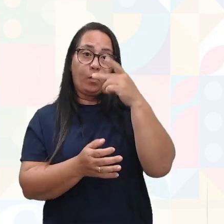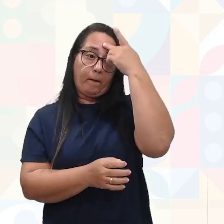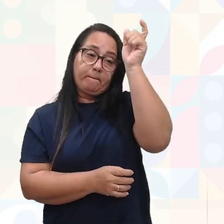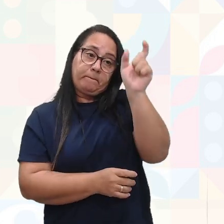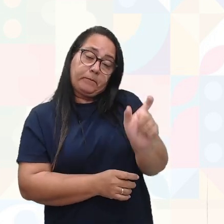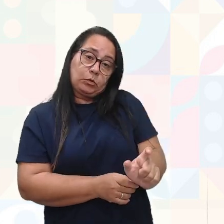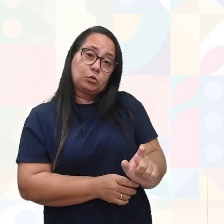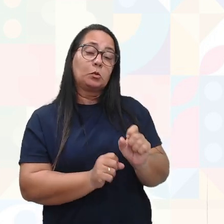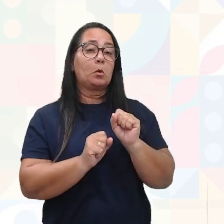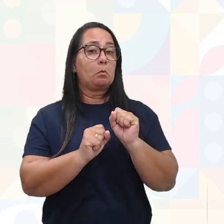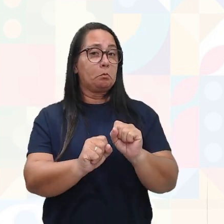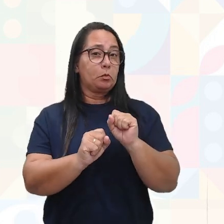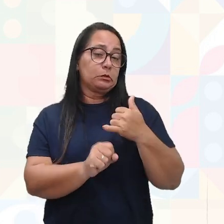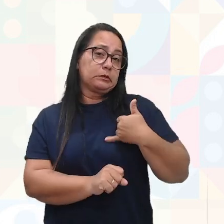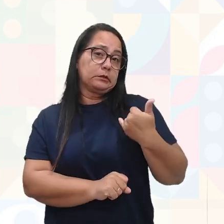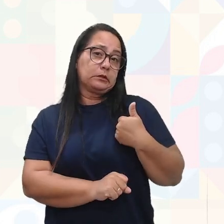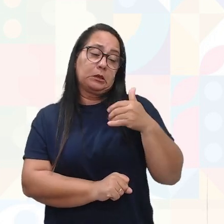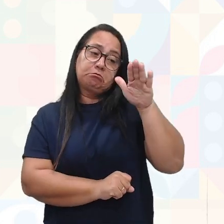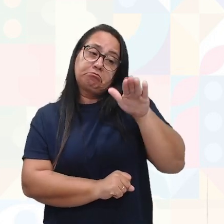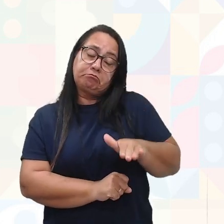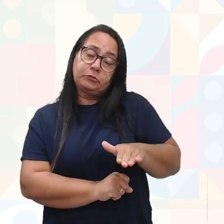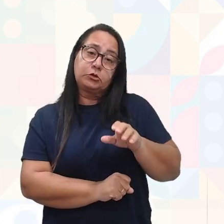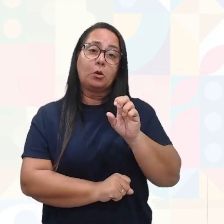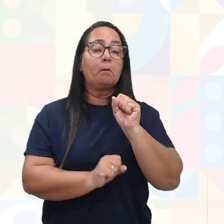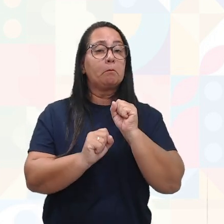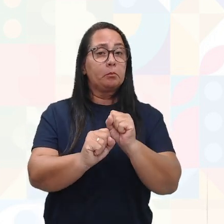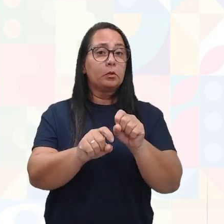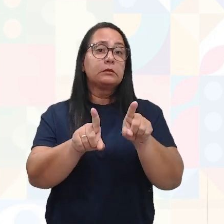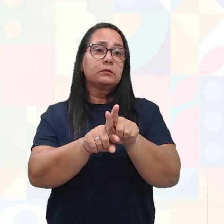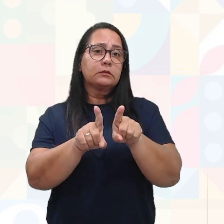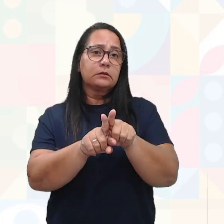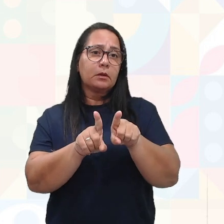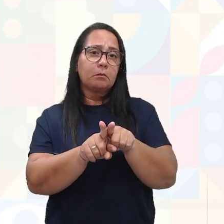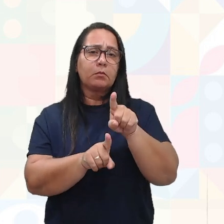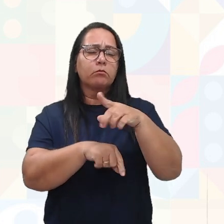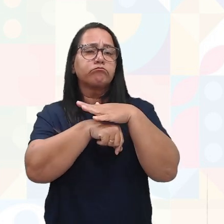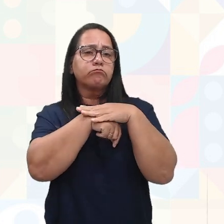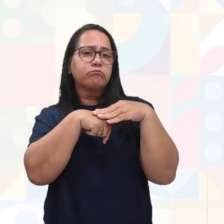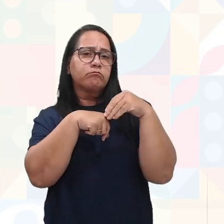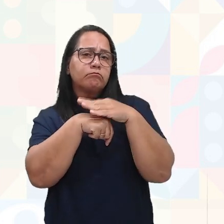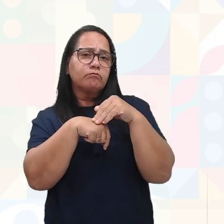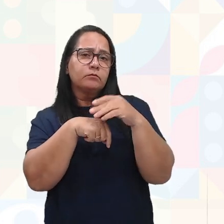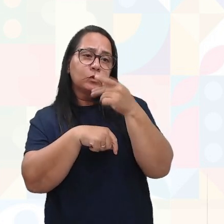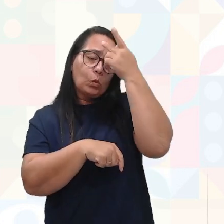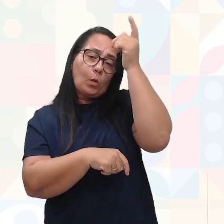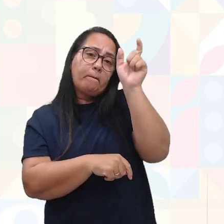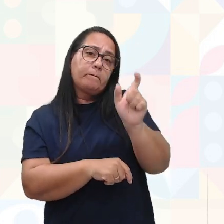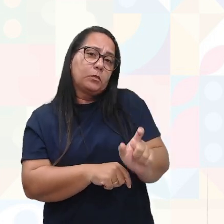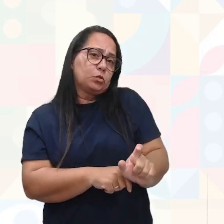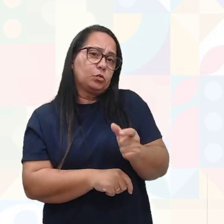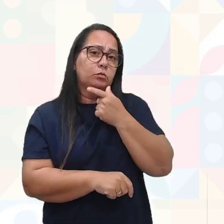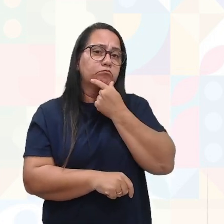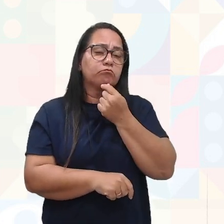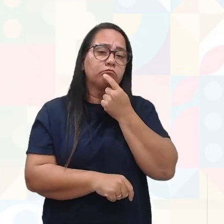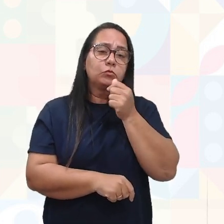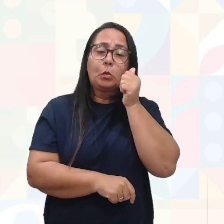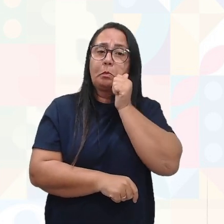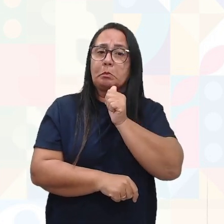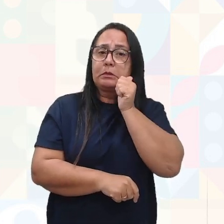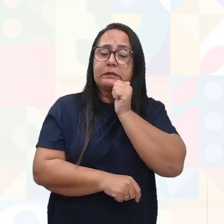pode ser uma pessoa que tem uma pouca idade e também pode ser um afeto seu, uma pessoa, um novinho, um rapaz, ou no